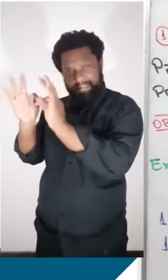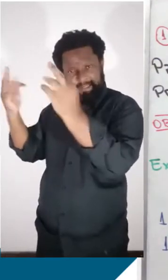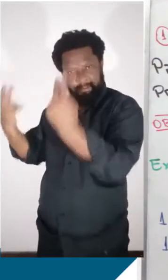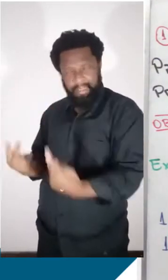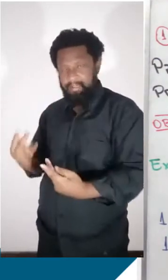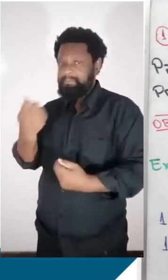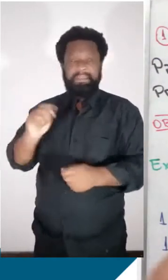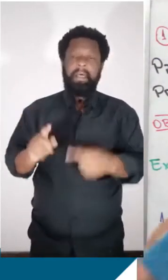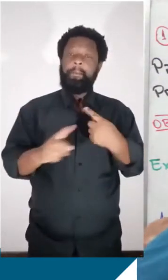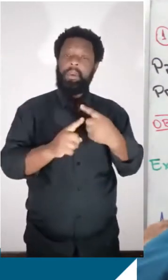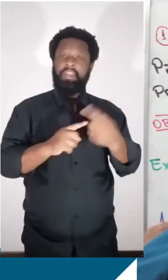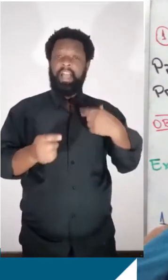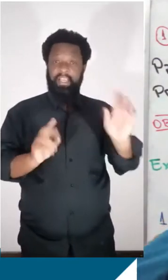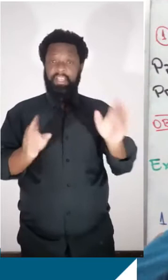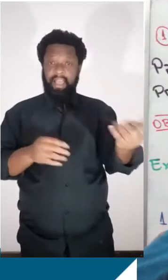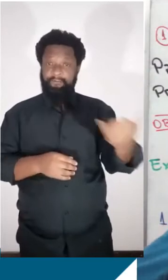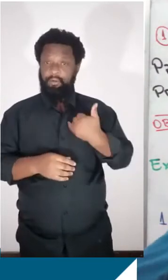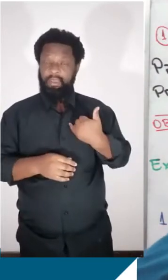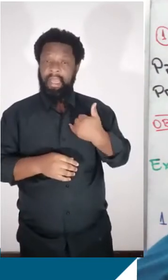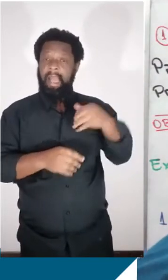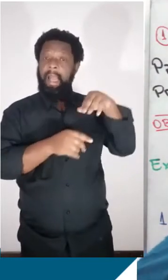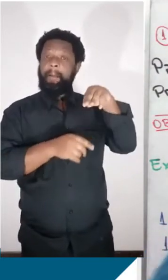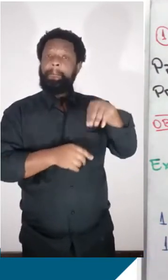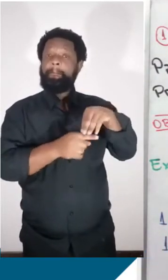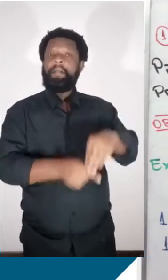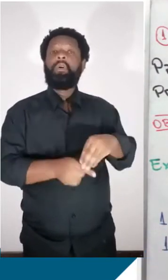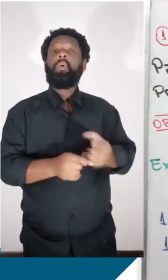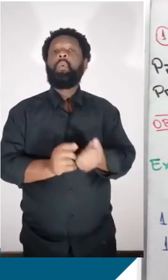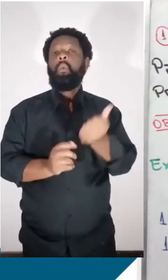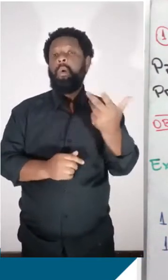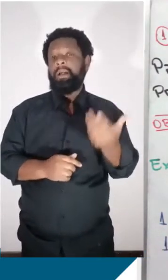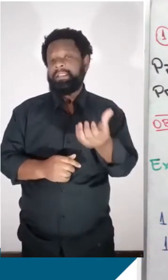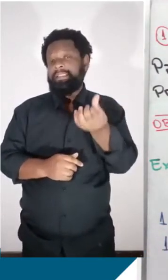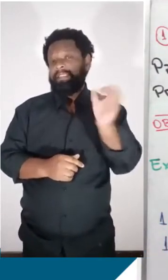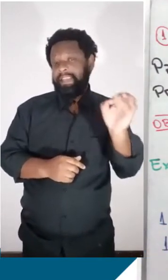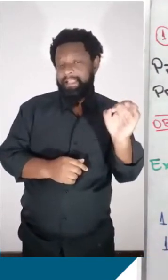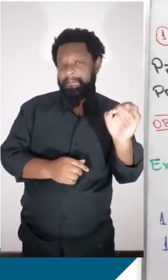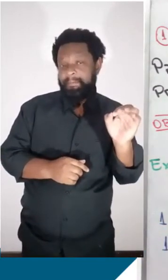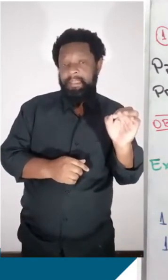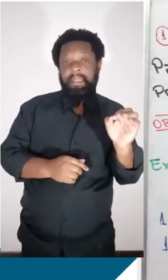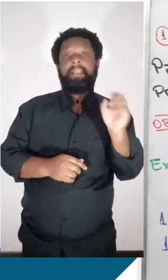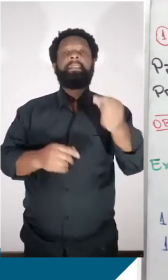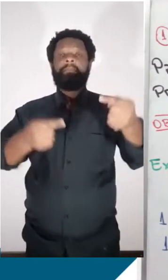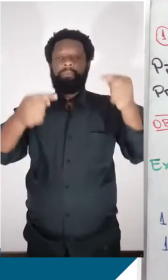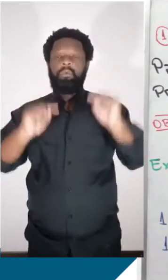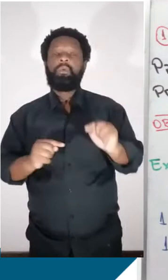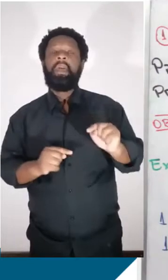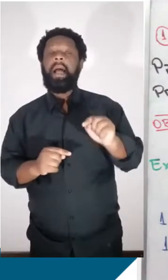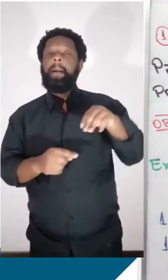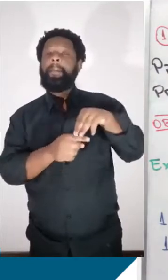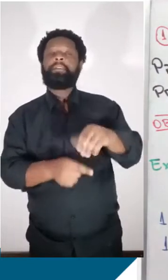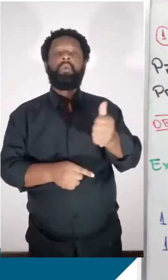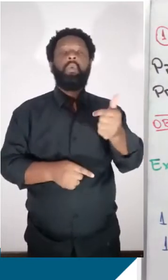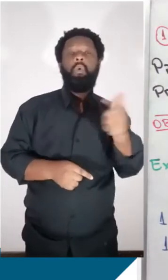Ele falou que a massa molar do SiO2 é 60 e que a massa molar do